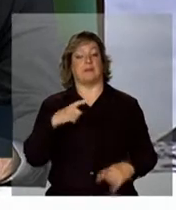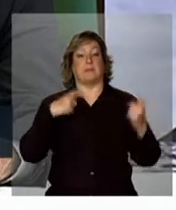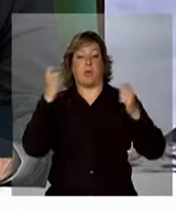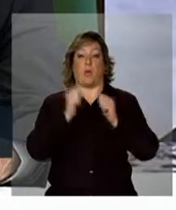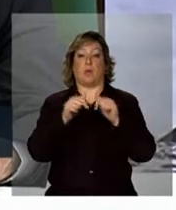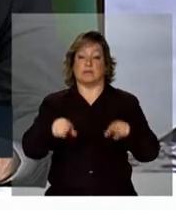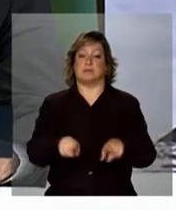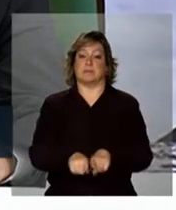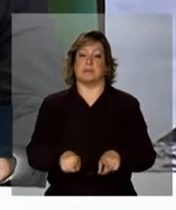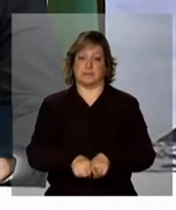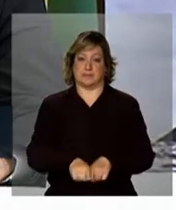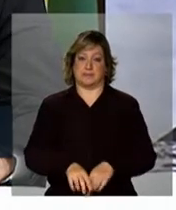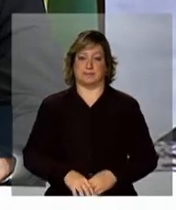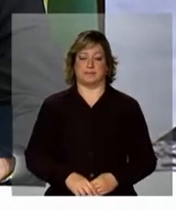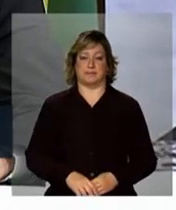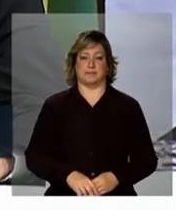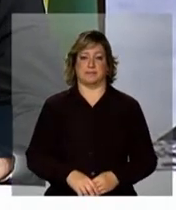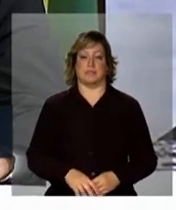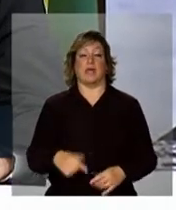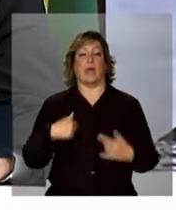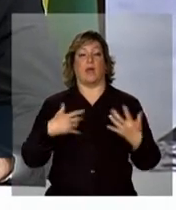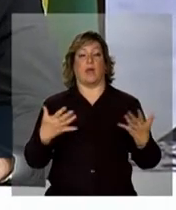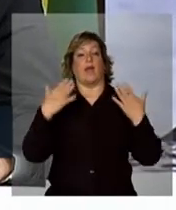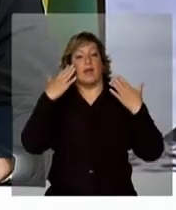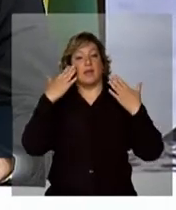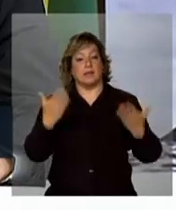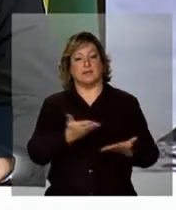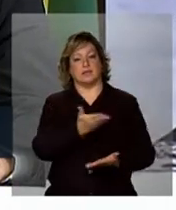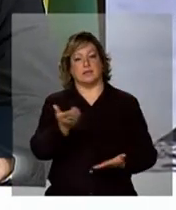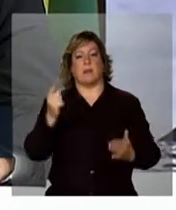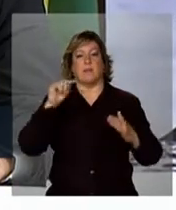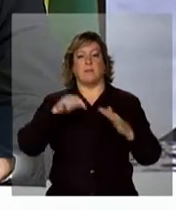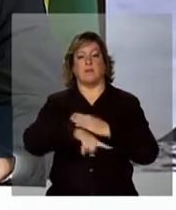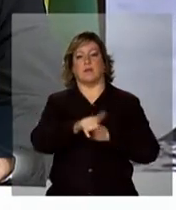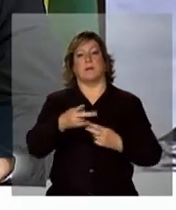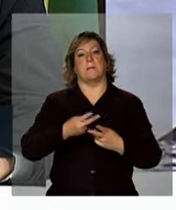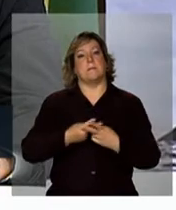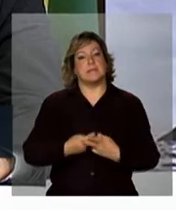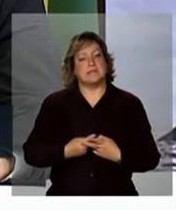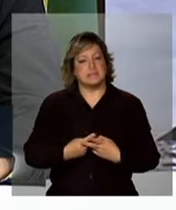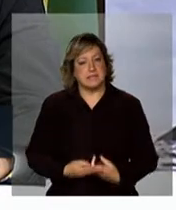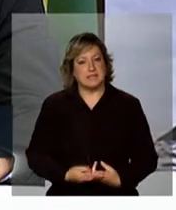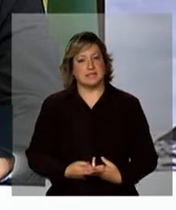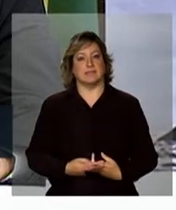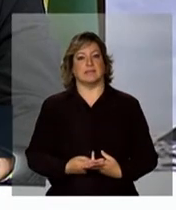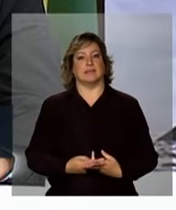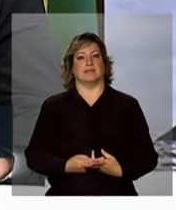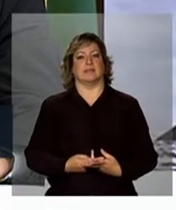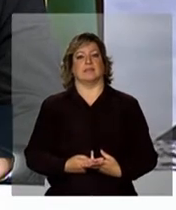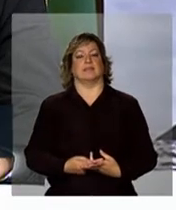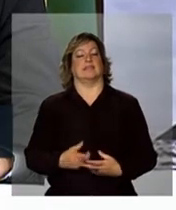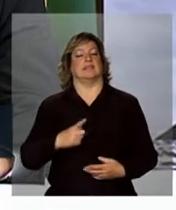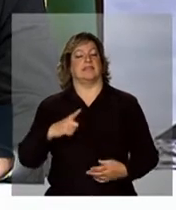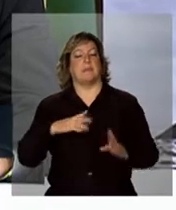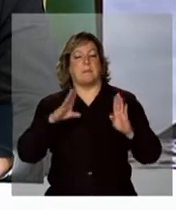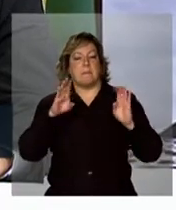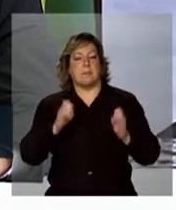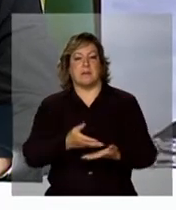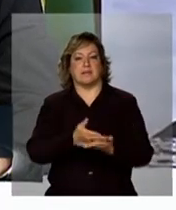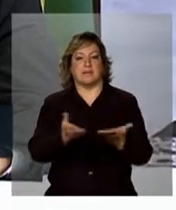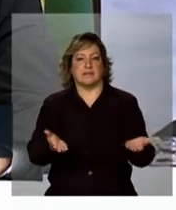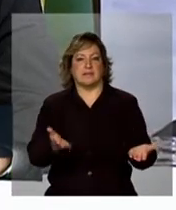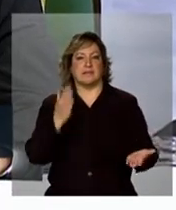também. Eu quero agradecer profundamente a paciência, a complacência,